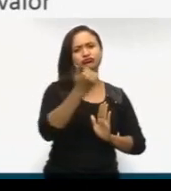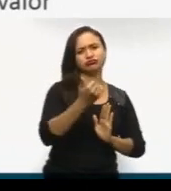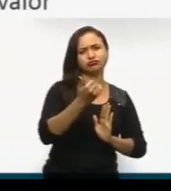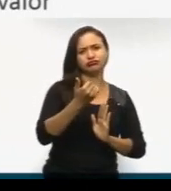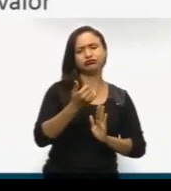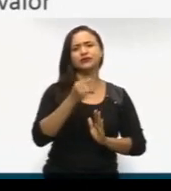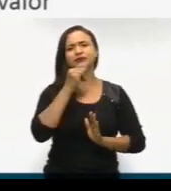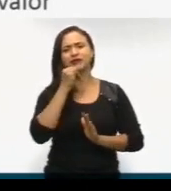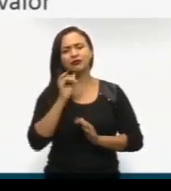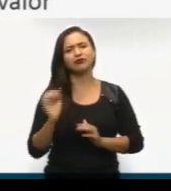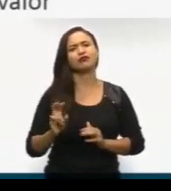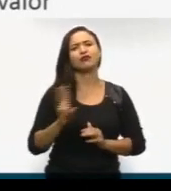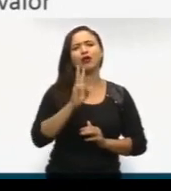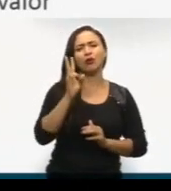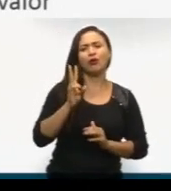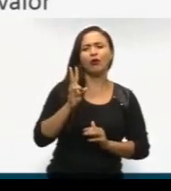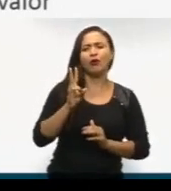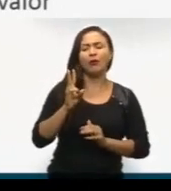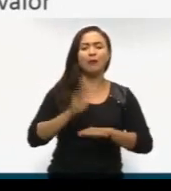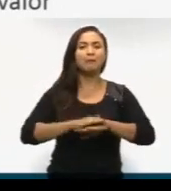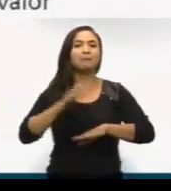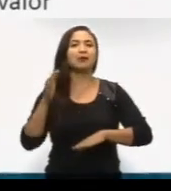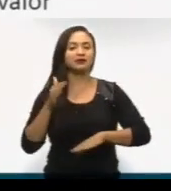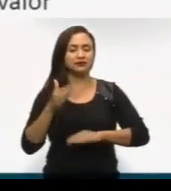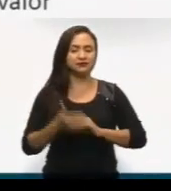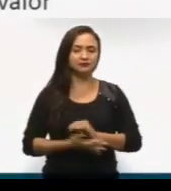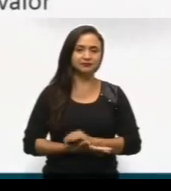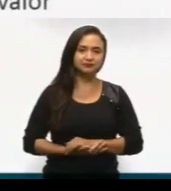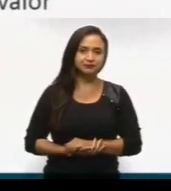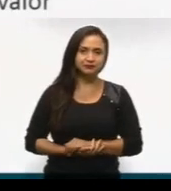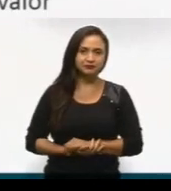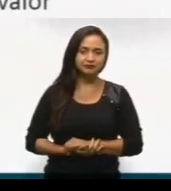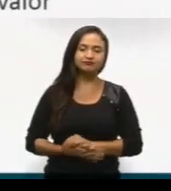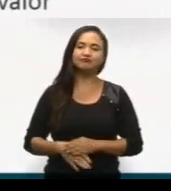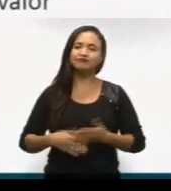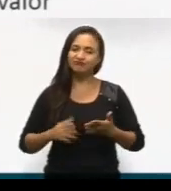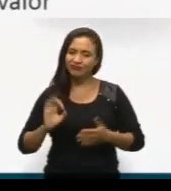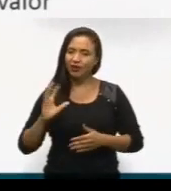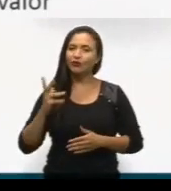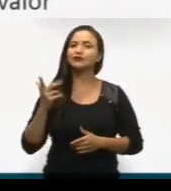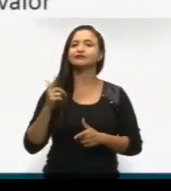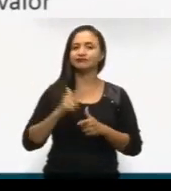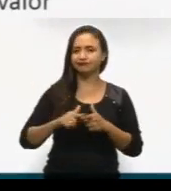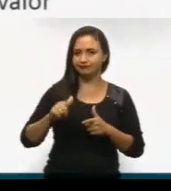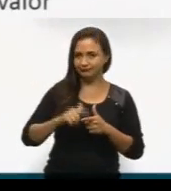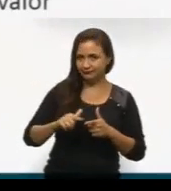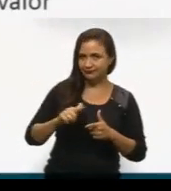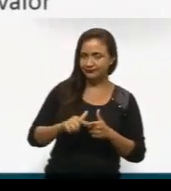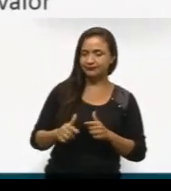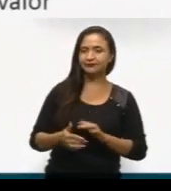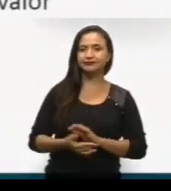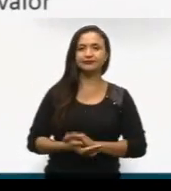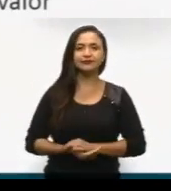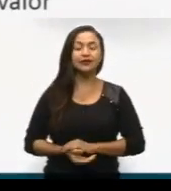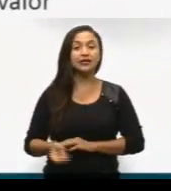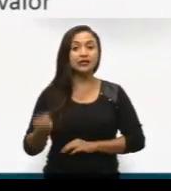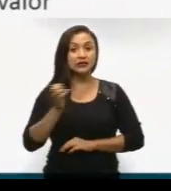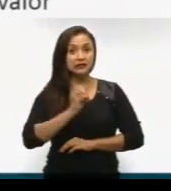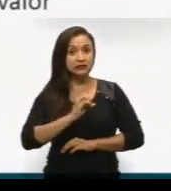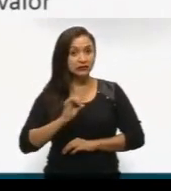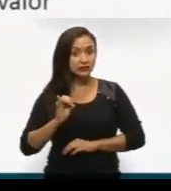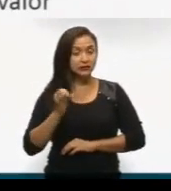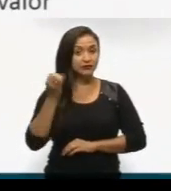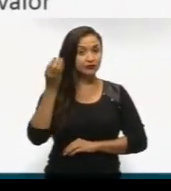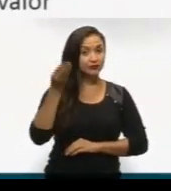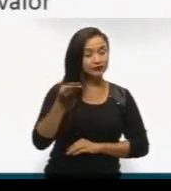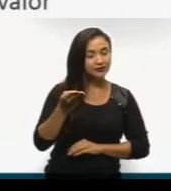o valor real da construção para mais. E isso gera consequências. Bom, se você é